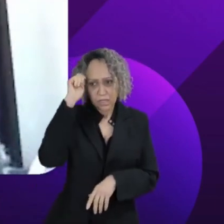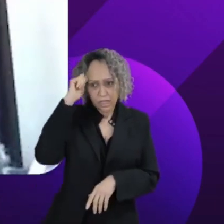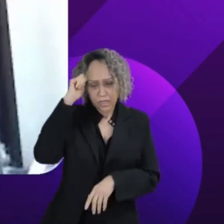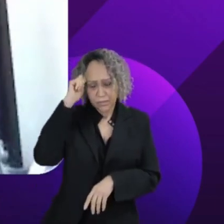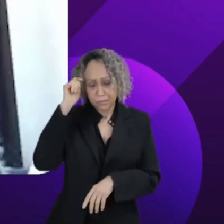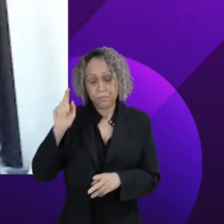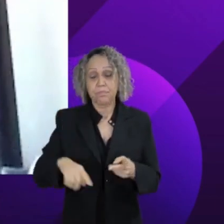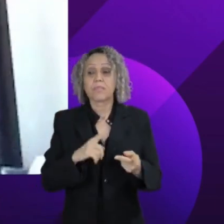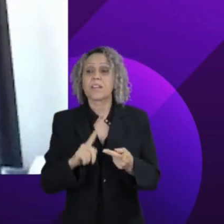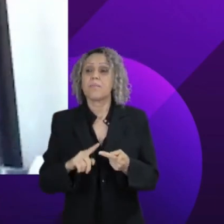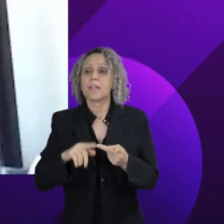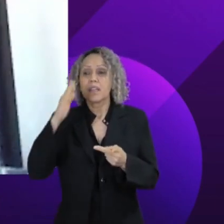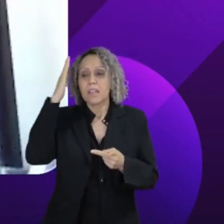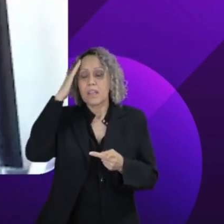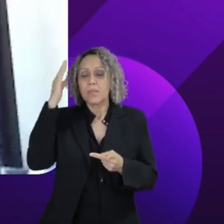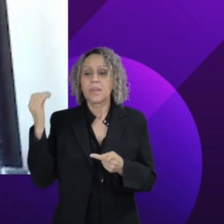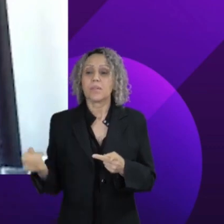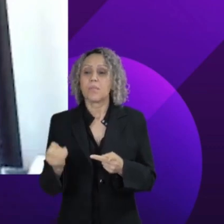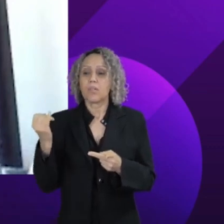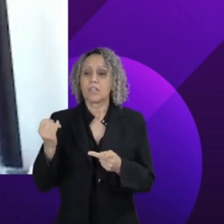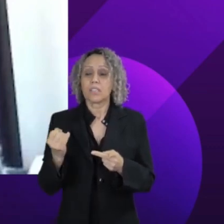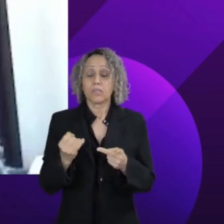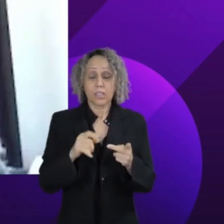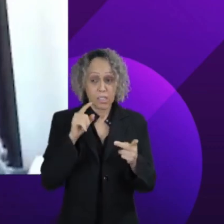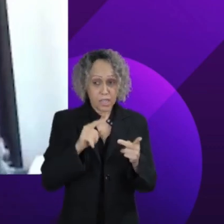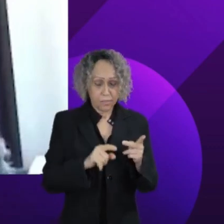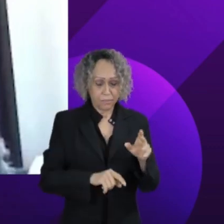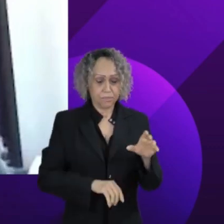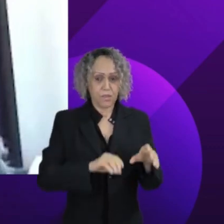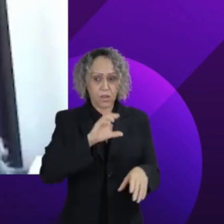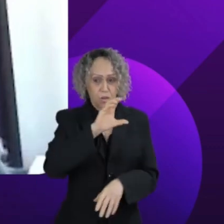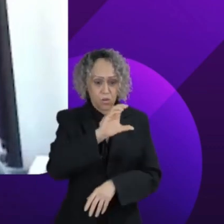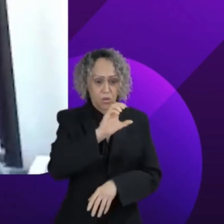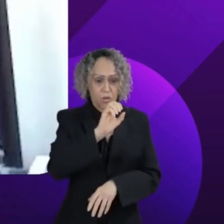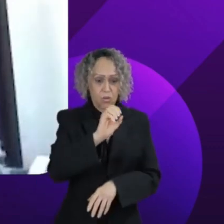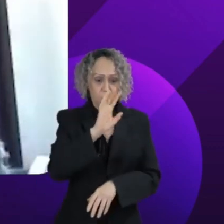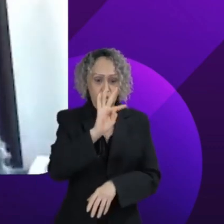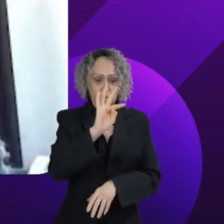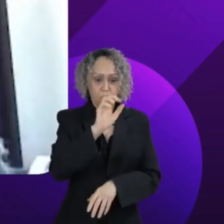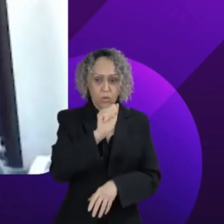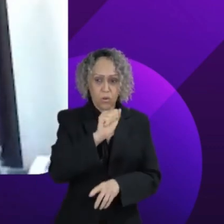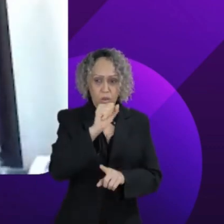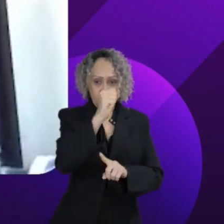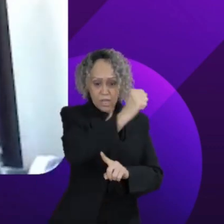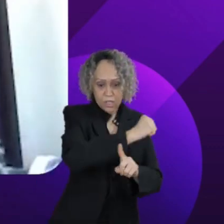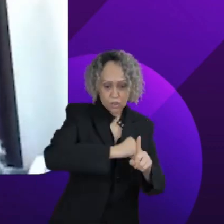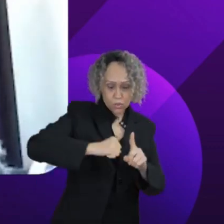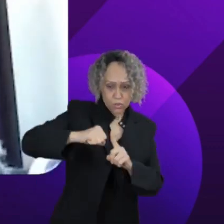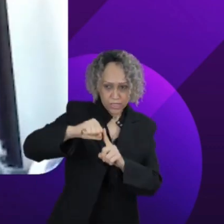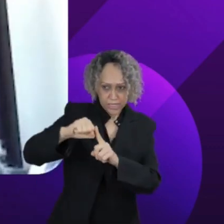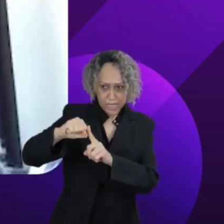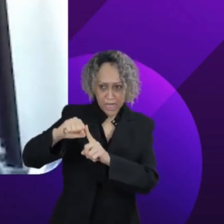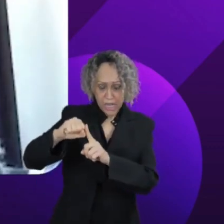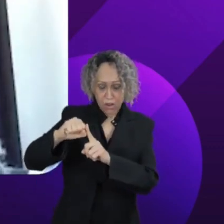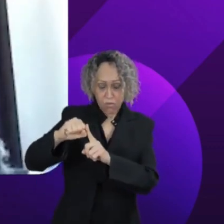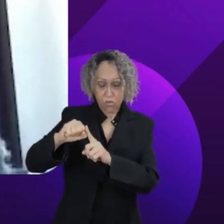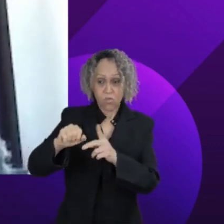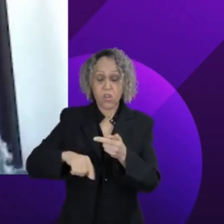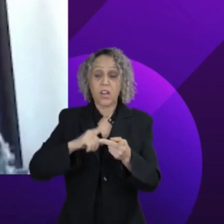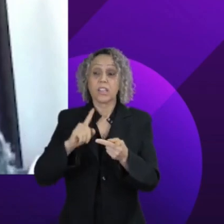saber diferenciar a cota social da cota racial. No Brasil, a gente tem uma coisa que se